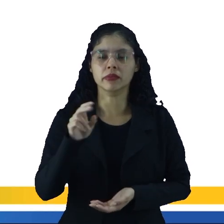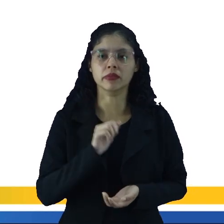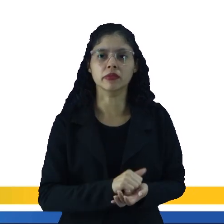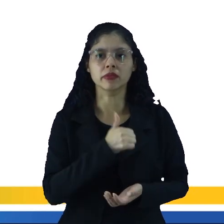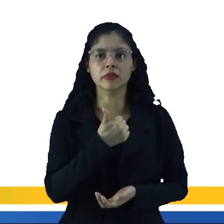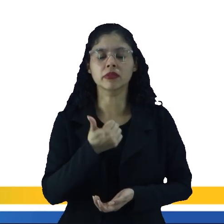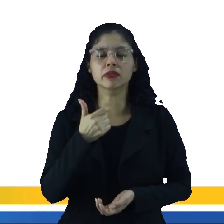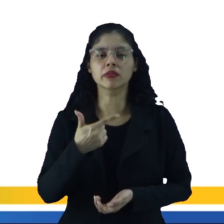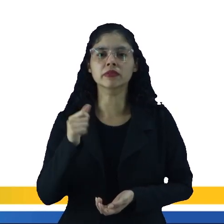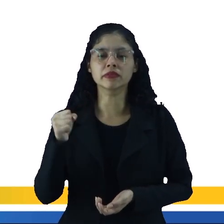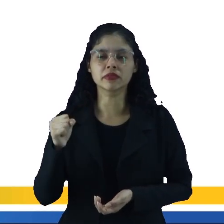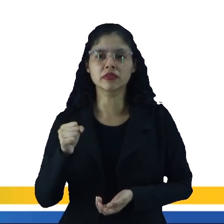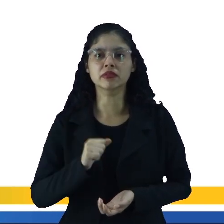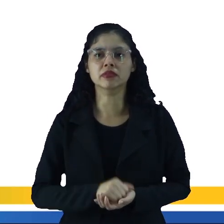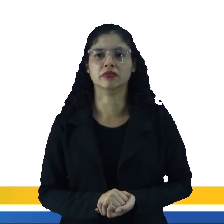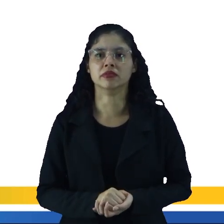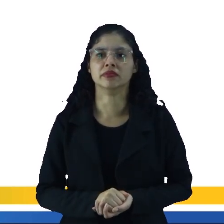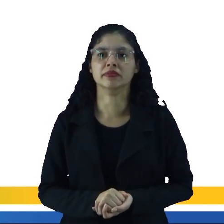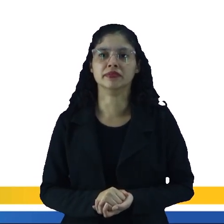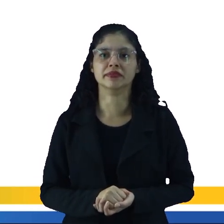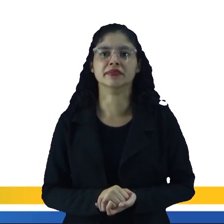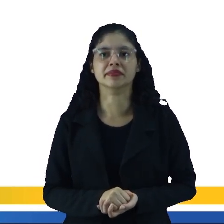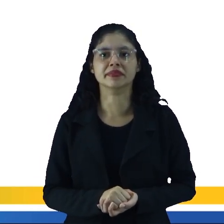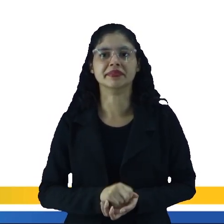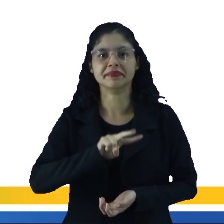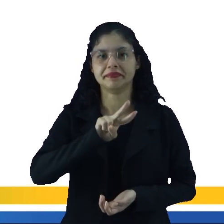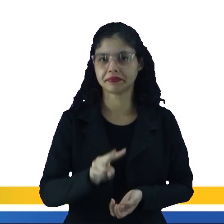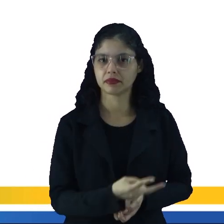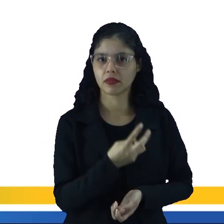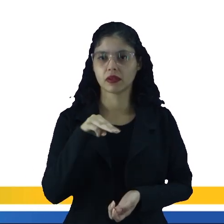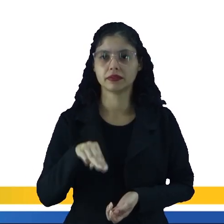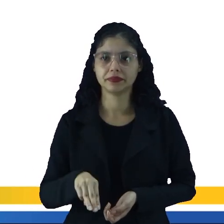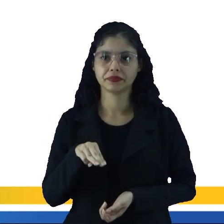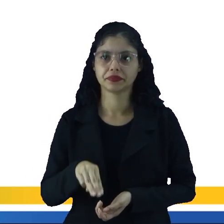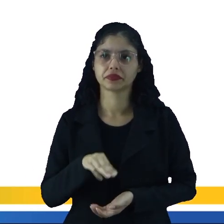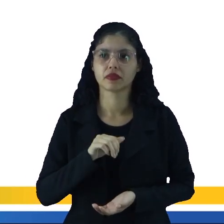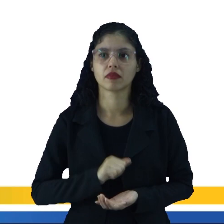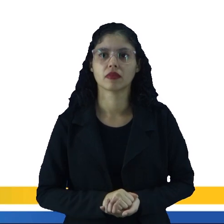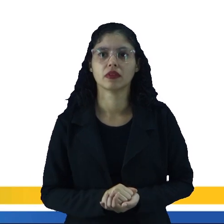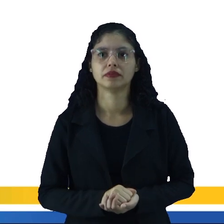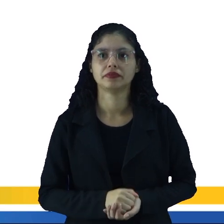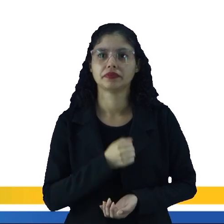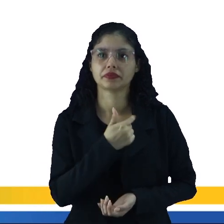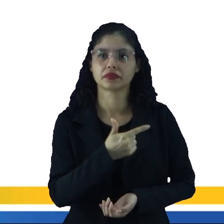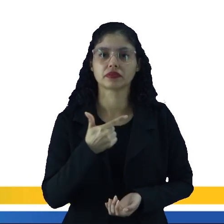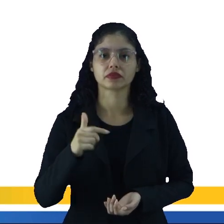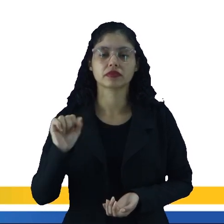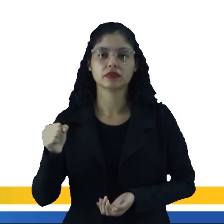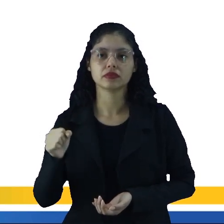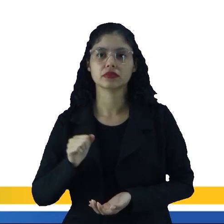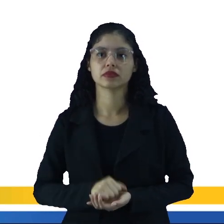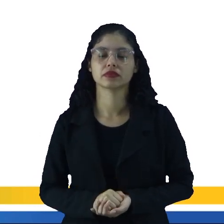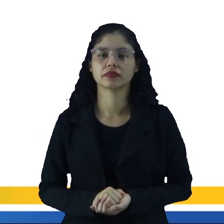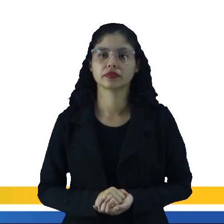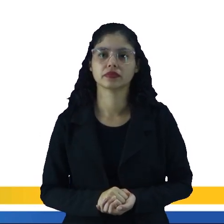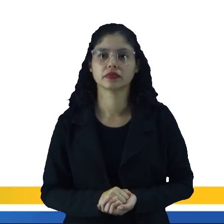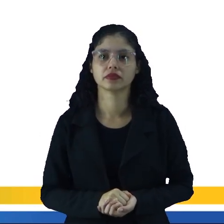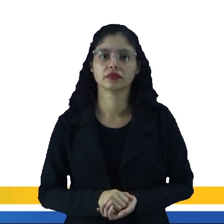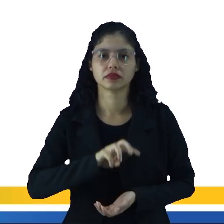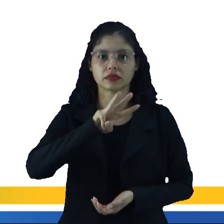conta deu quanto? 128. 2.000 minutos. 228 a